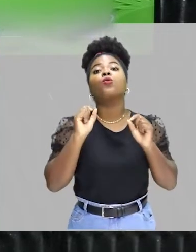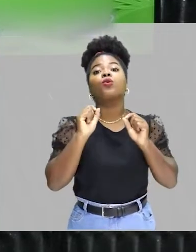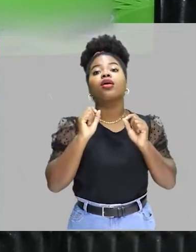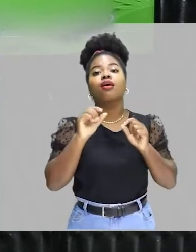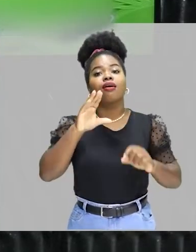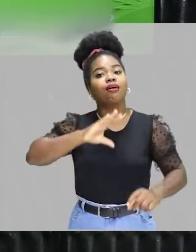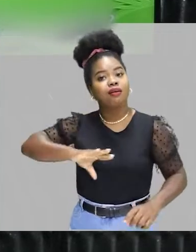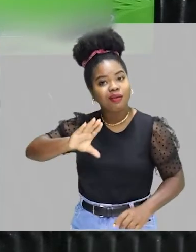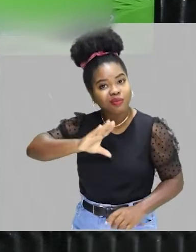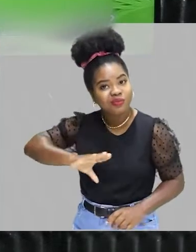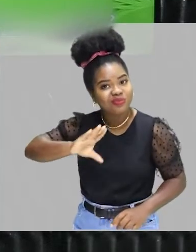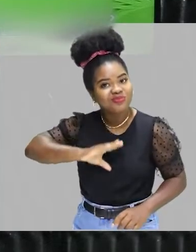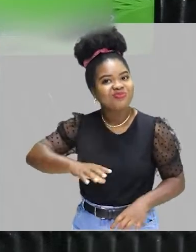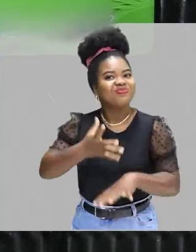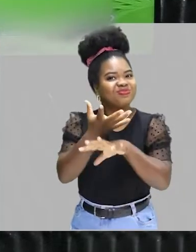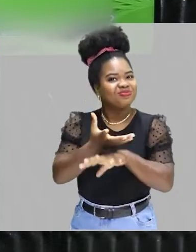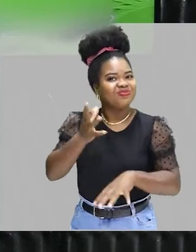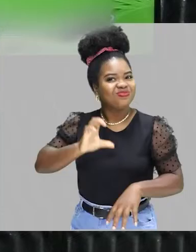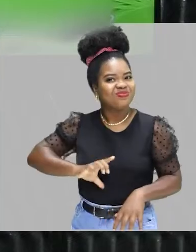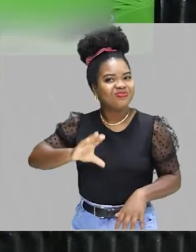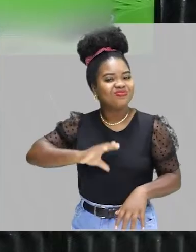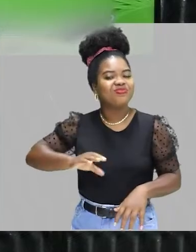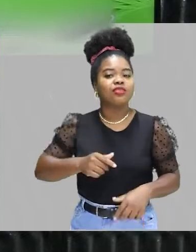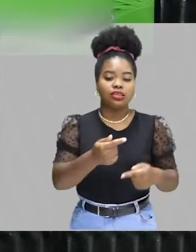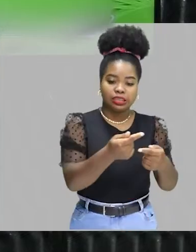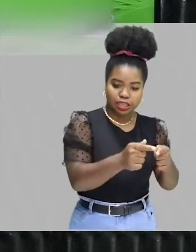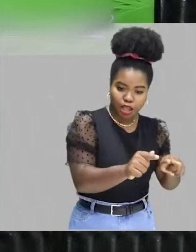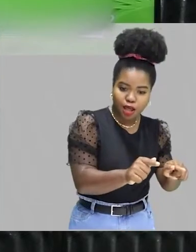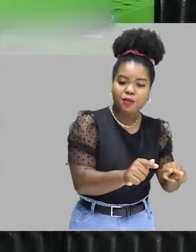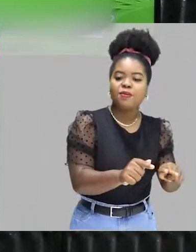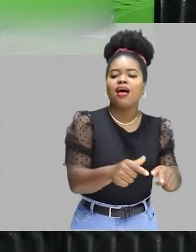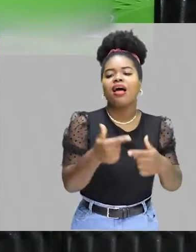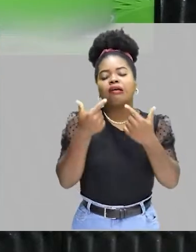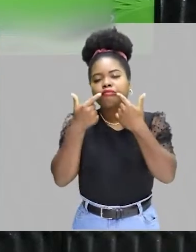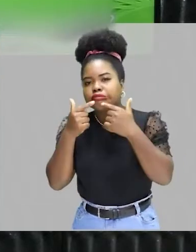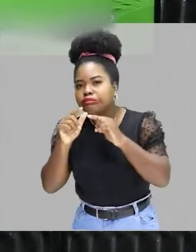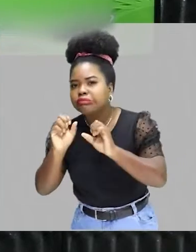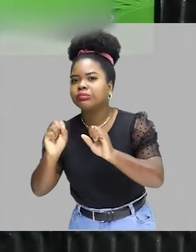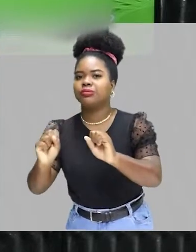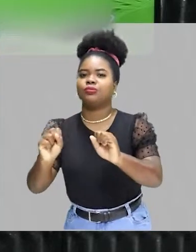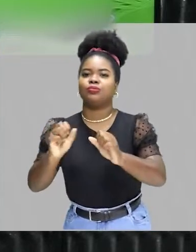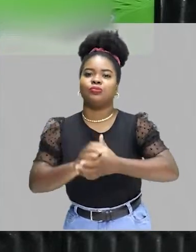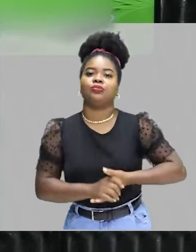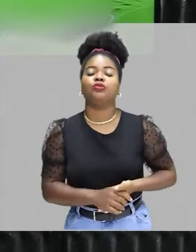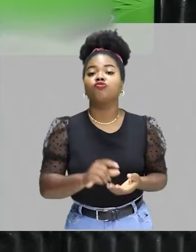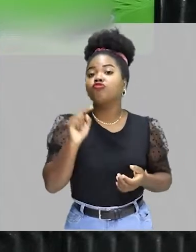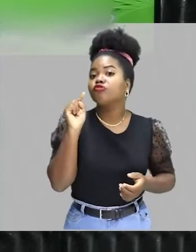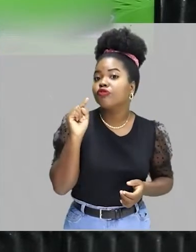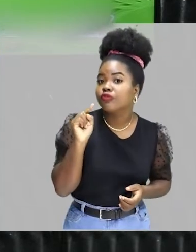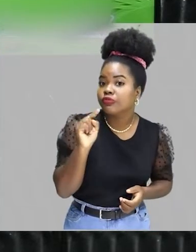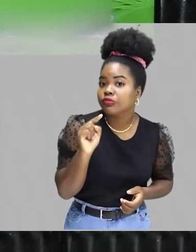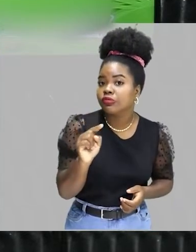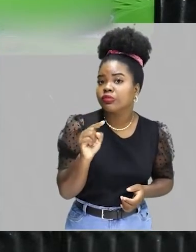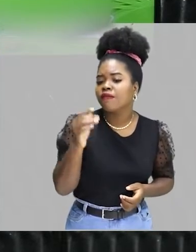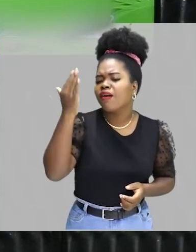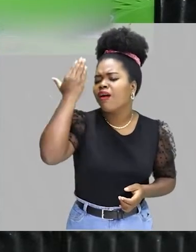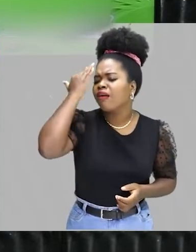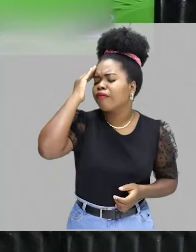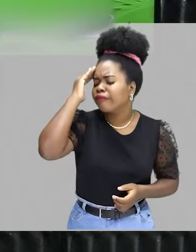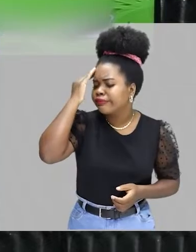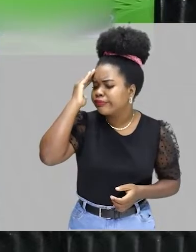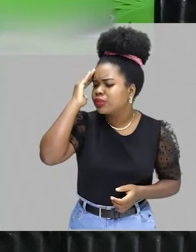língua portuguesa, de gramática, de linguagens, onde você vai